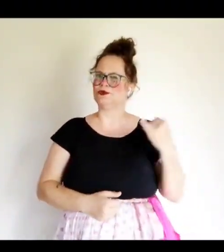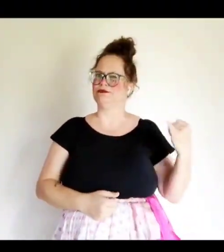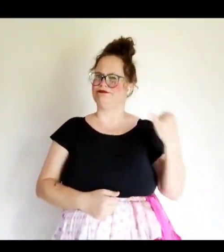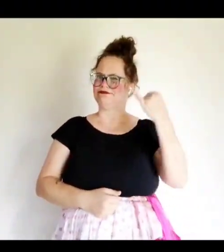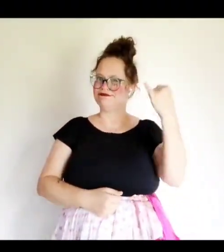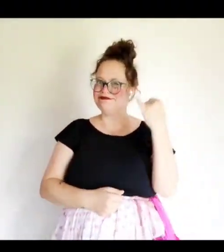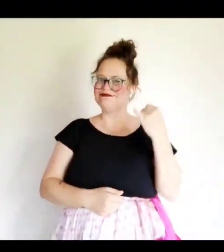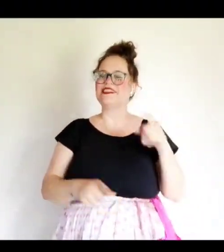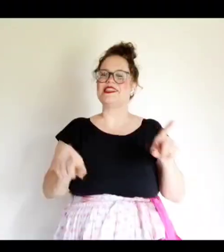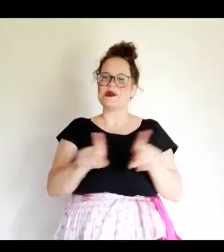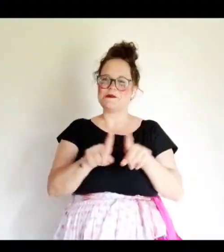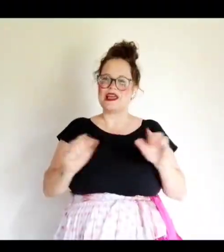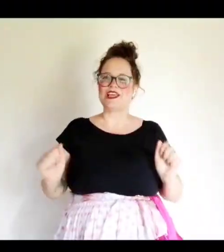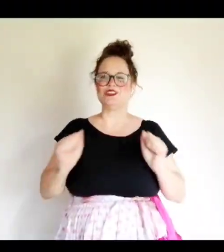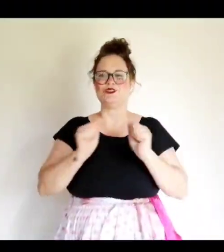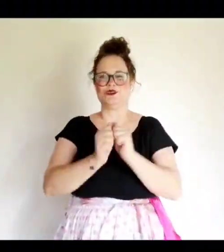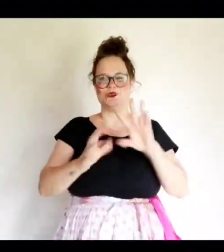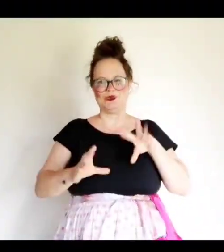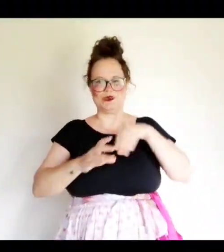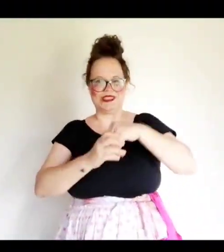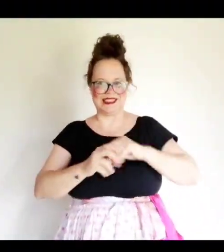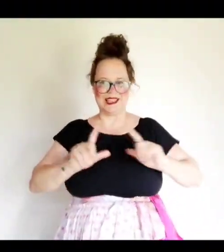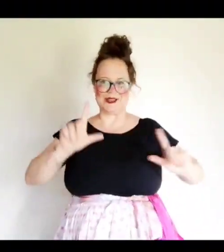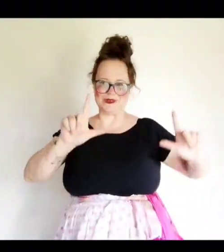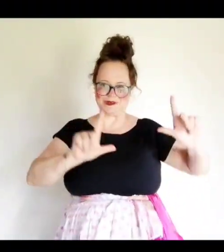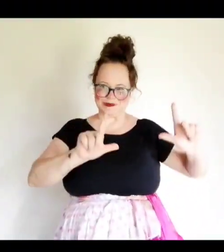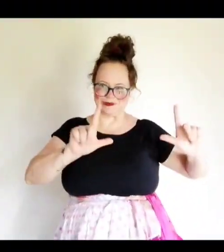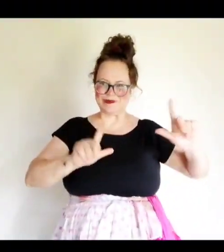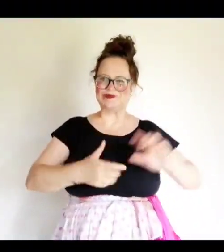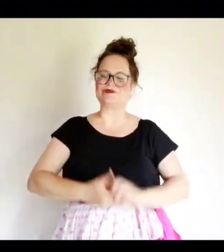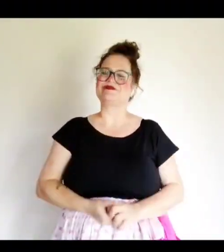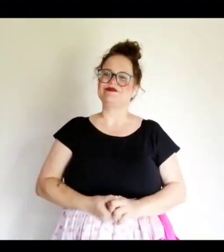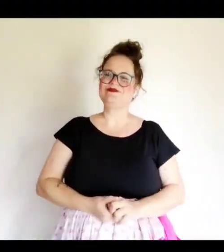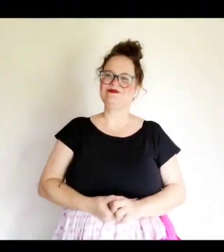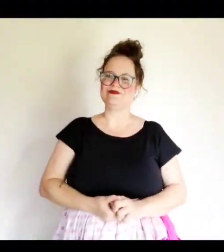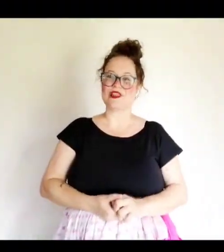muito importante e que vai estar aqui junto com a gente.